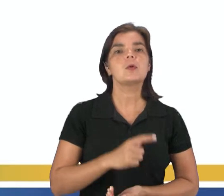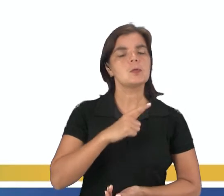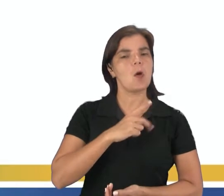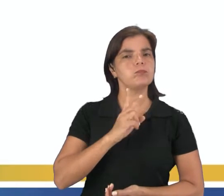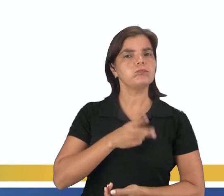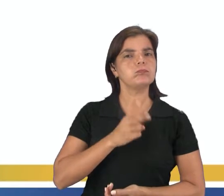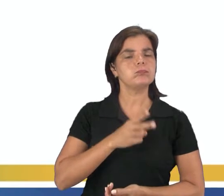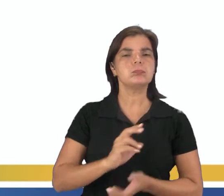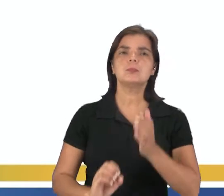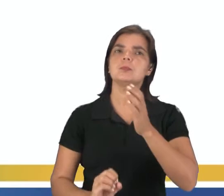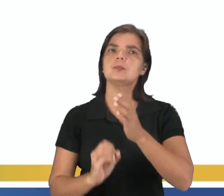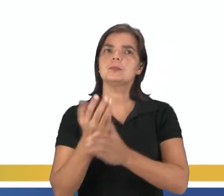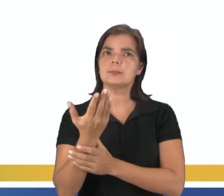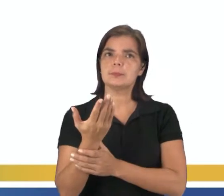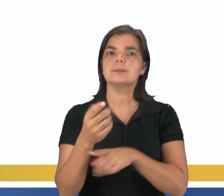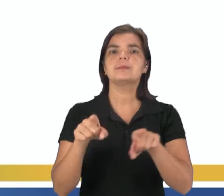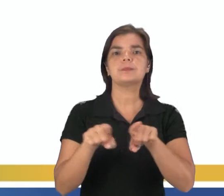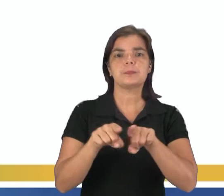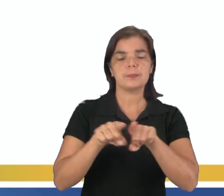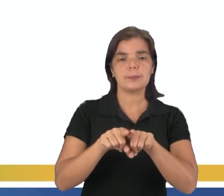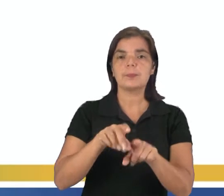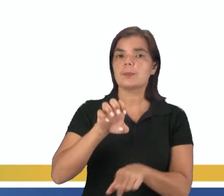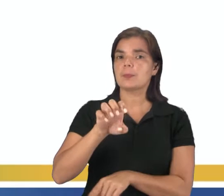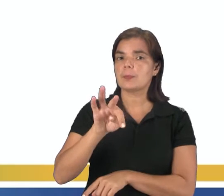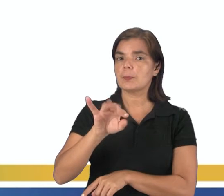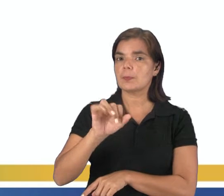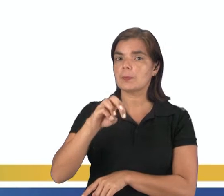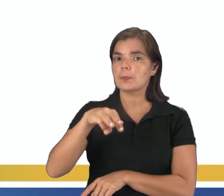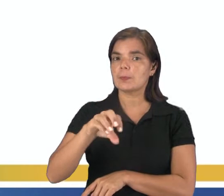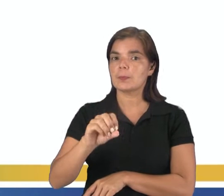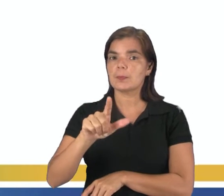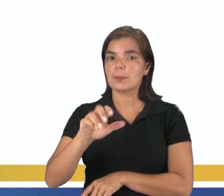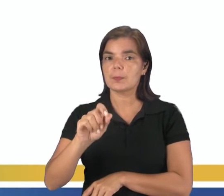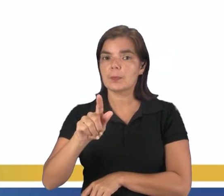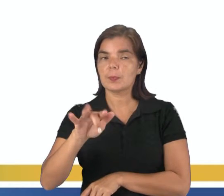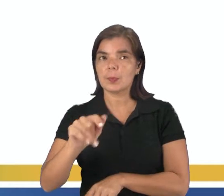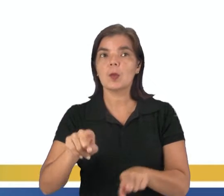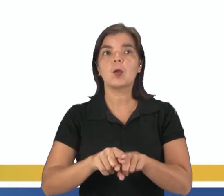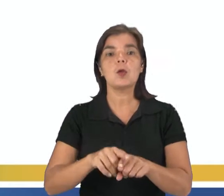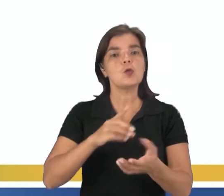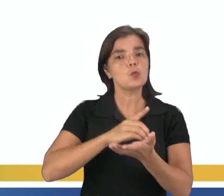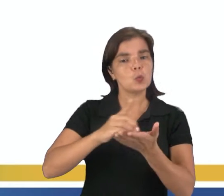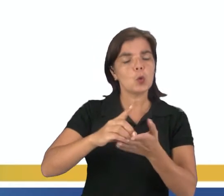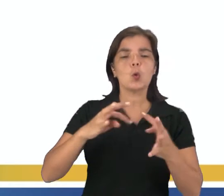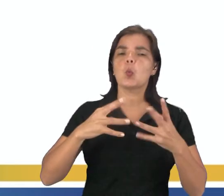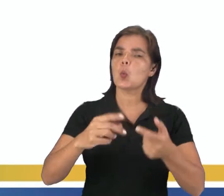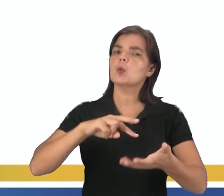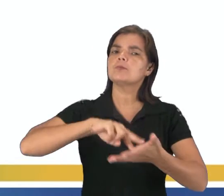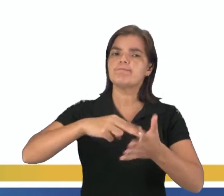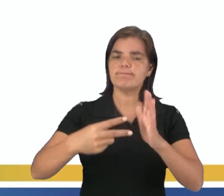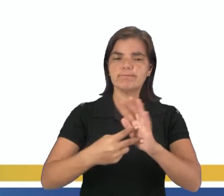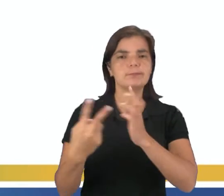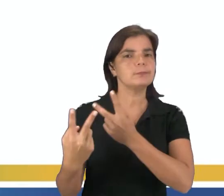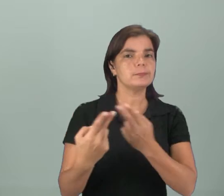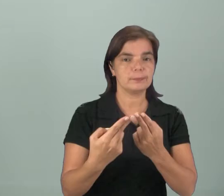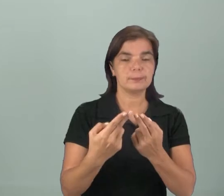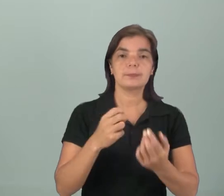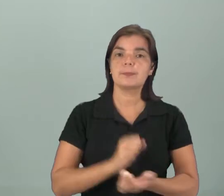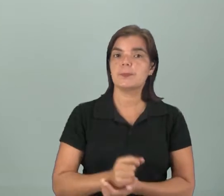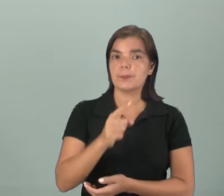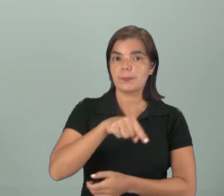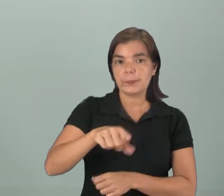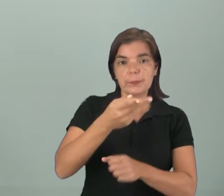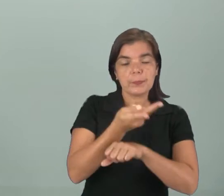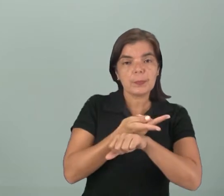tem a mesma origem etimológica e no dicionário encontrarás todos os significados em uma mesma entrada. Então, se